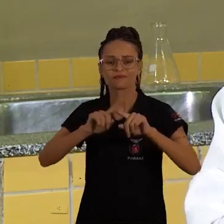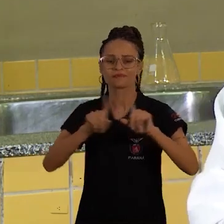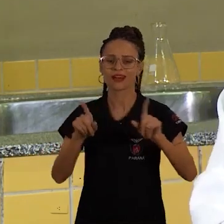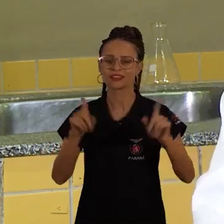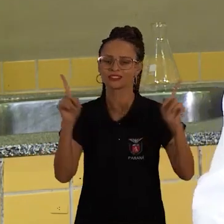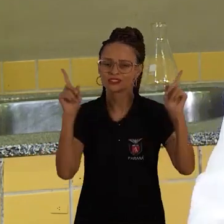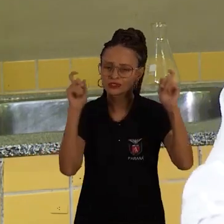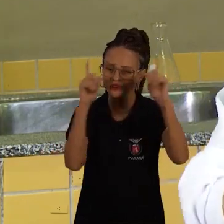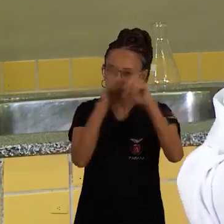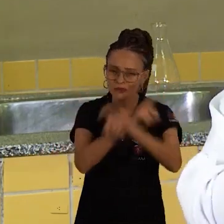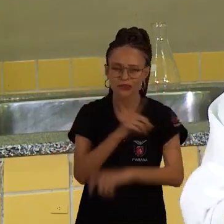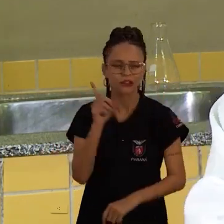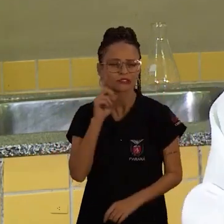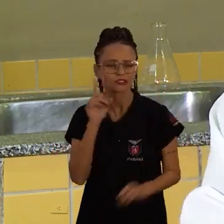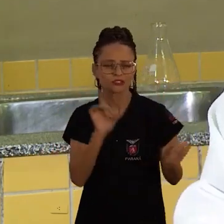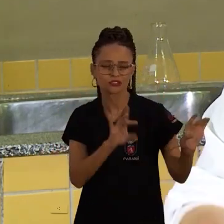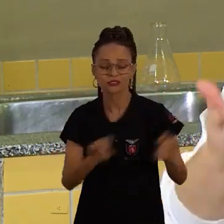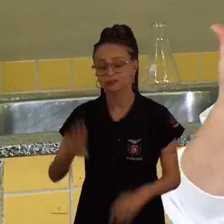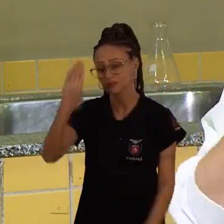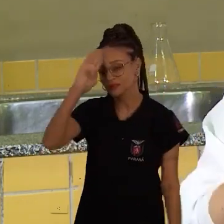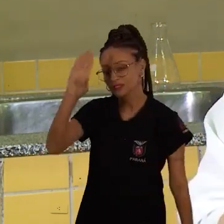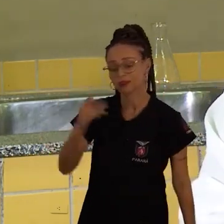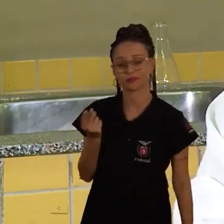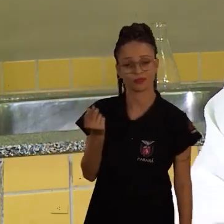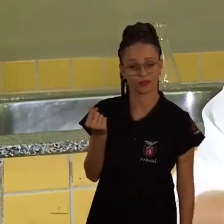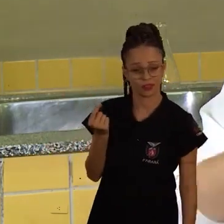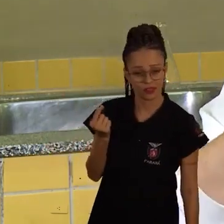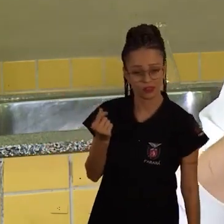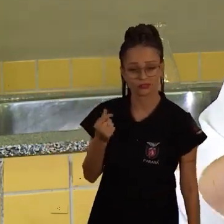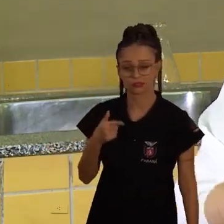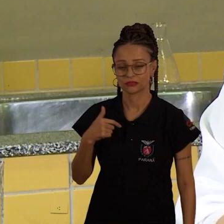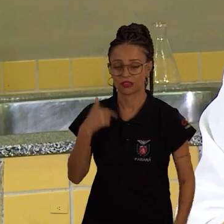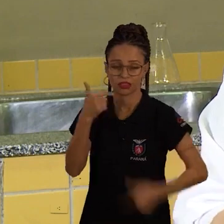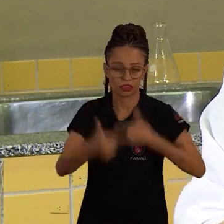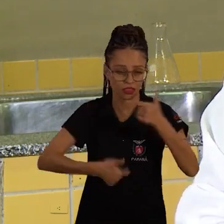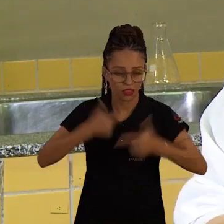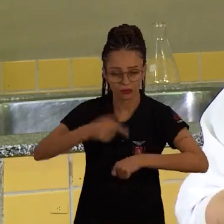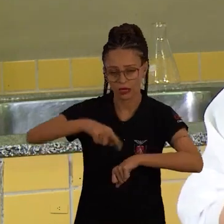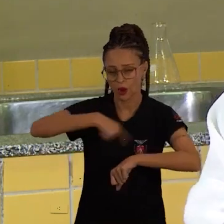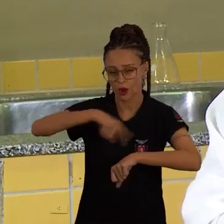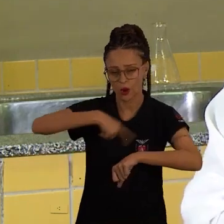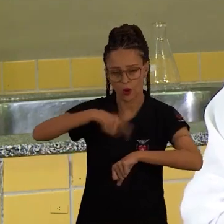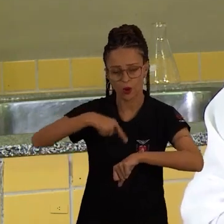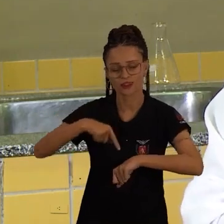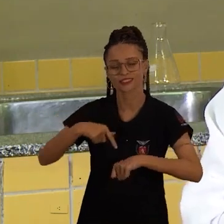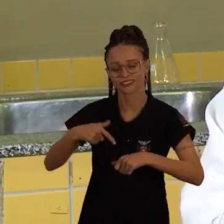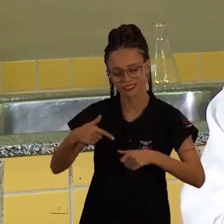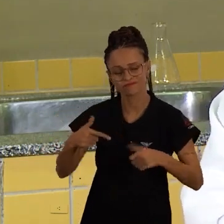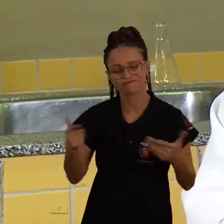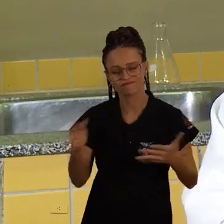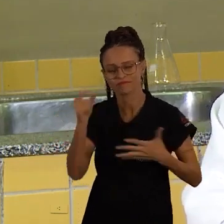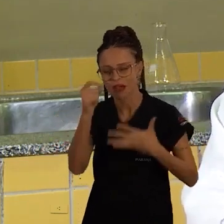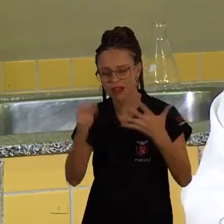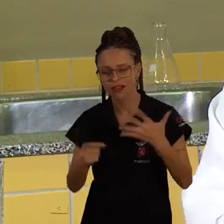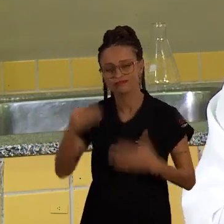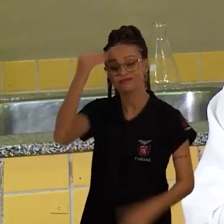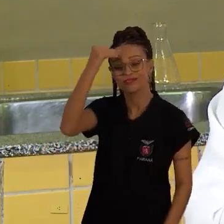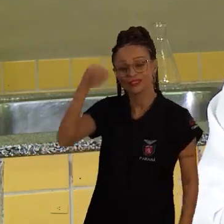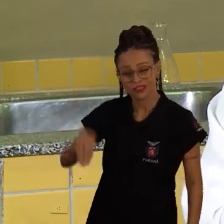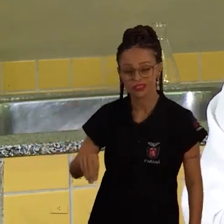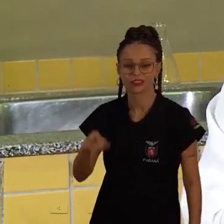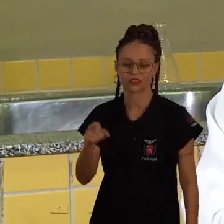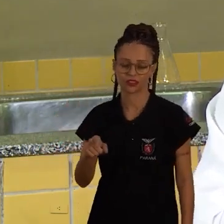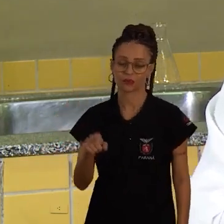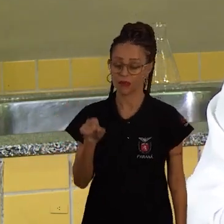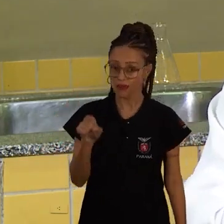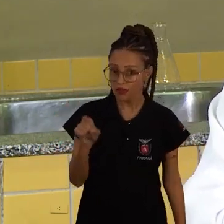com as dificuldades do dia a dia, principalmente financeira, muita carga horária de trabalho e tudo isso vai desanimando, né? E